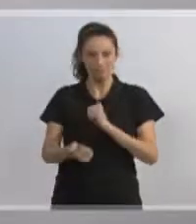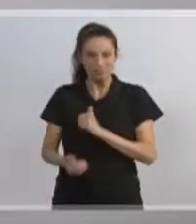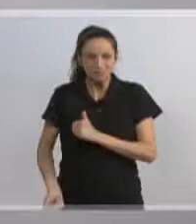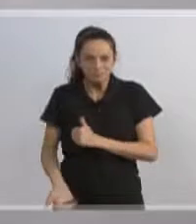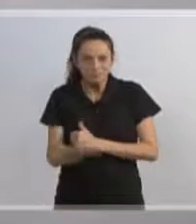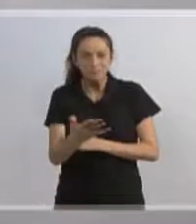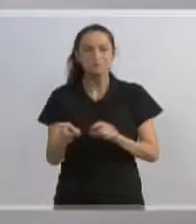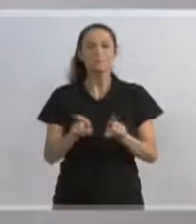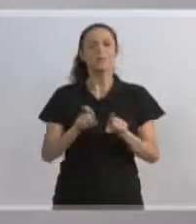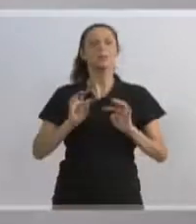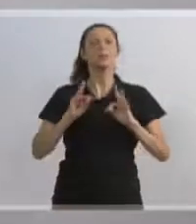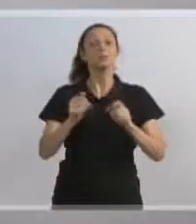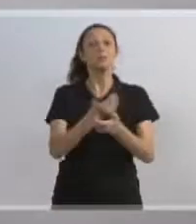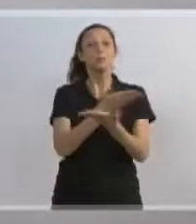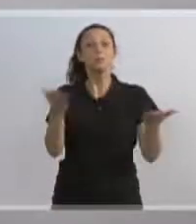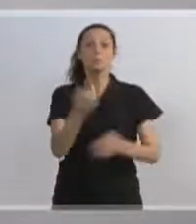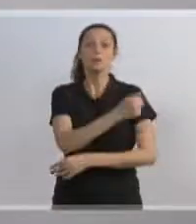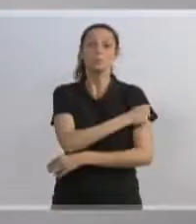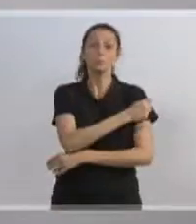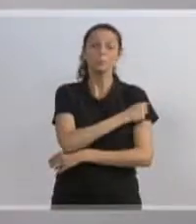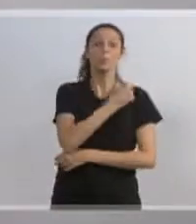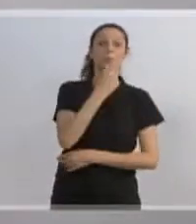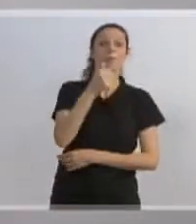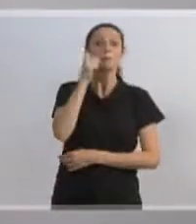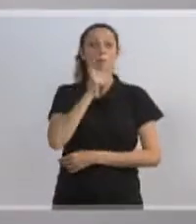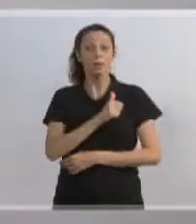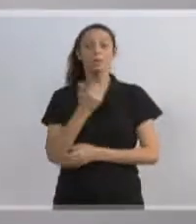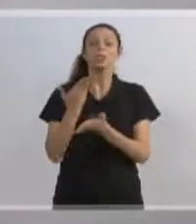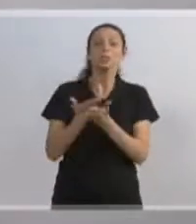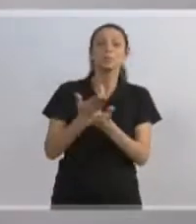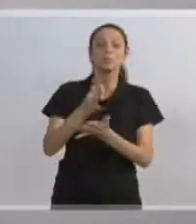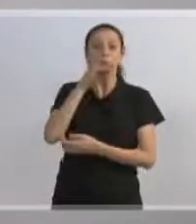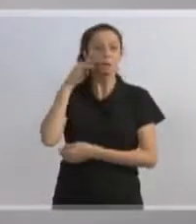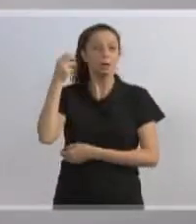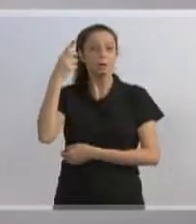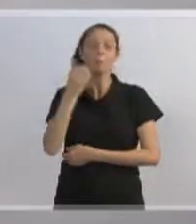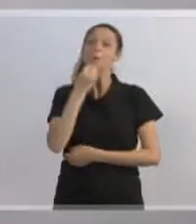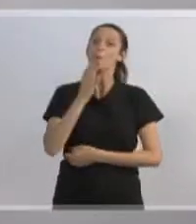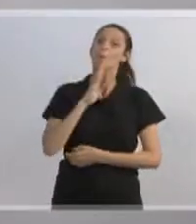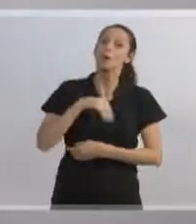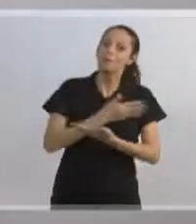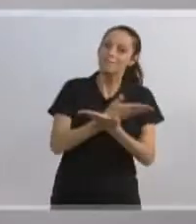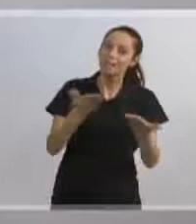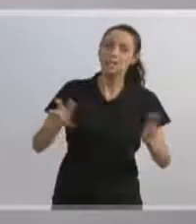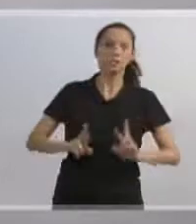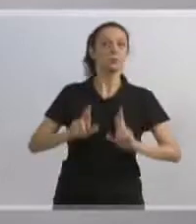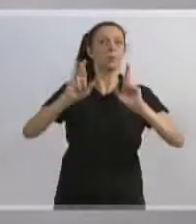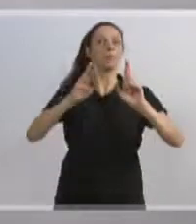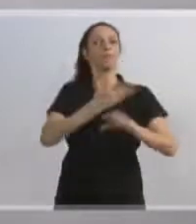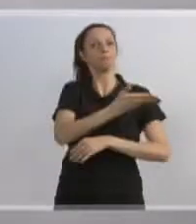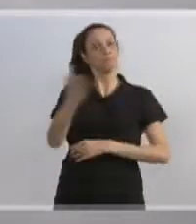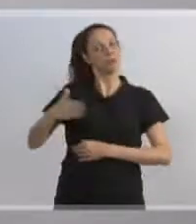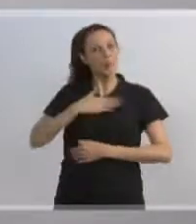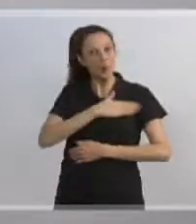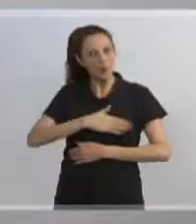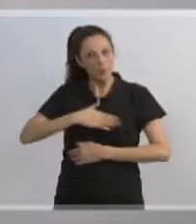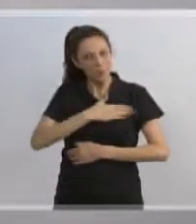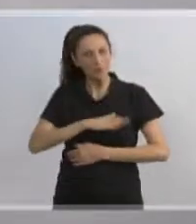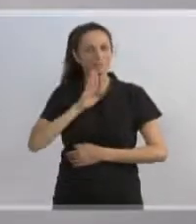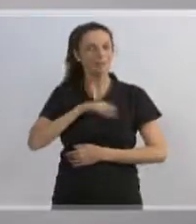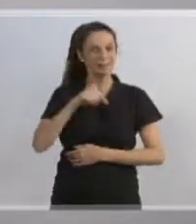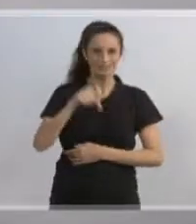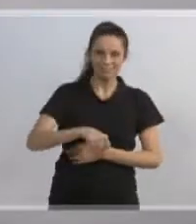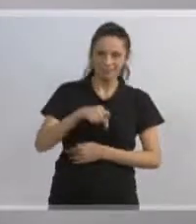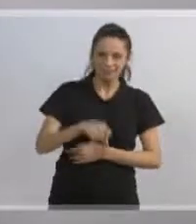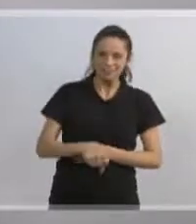Direito da FURB, alunos e alunas que se fazem presente, meu muito boa tarde, espero que seja proveitosa essa tarde aqui para vocês,